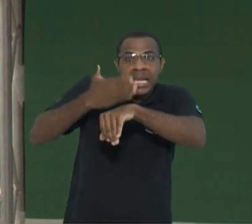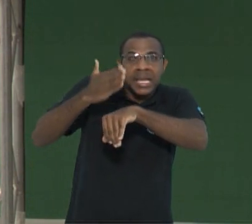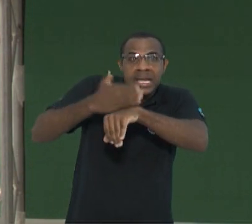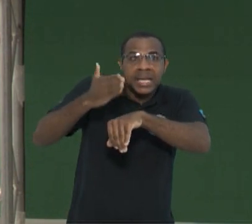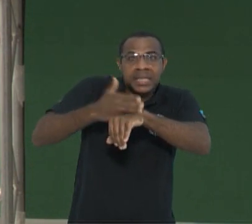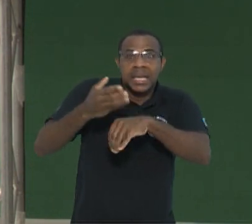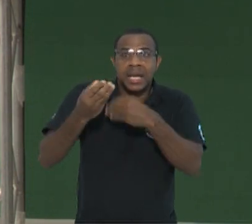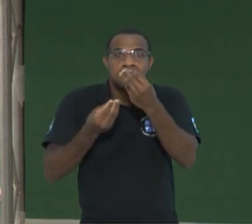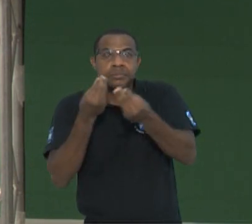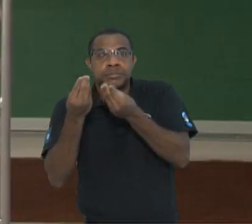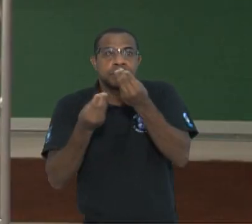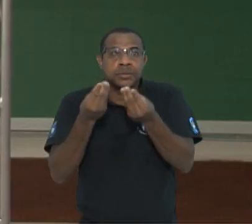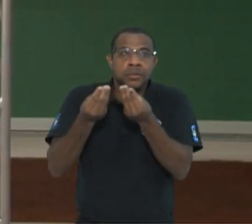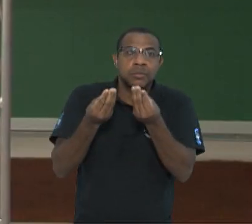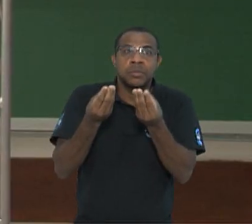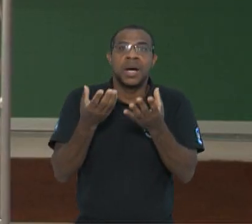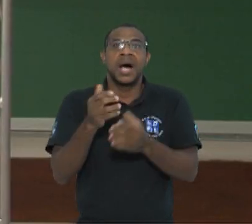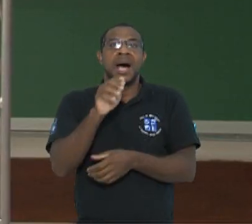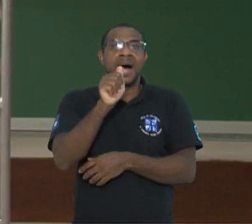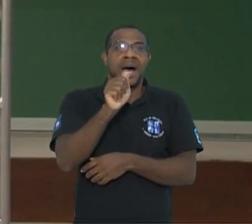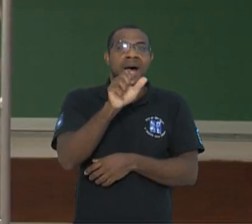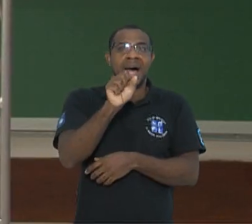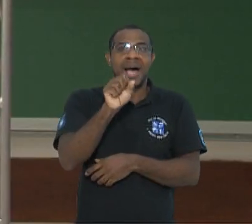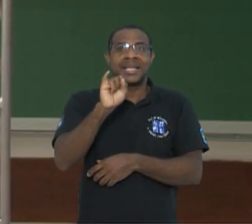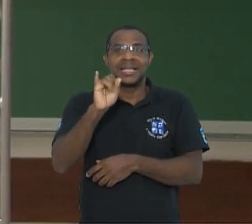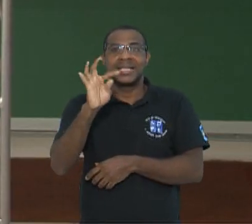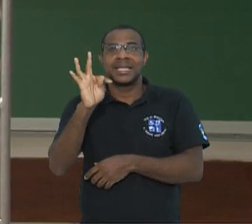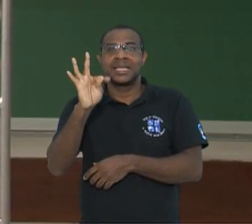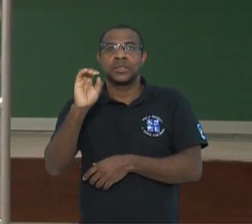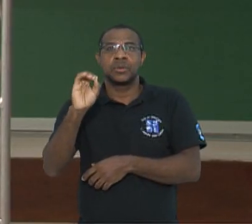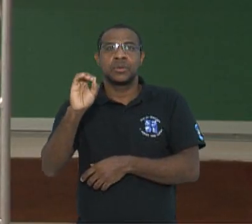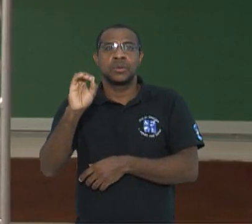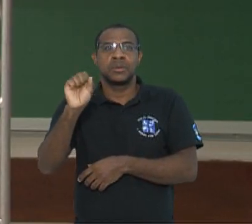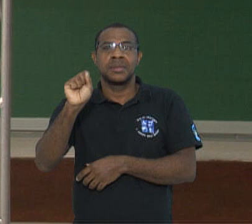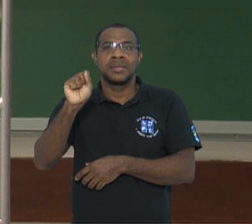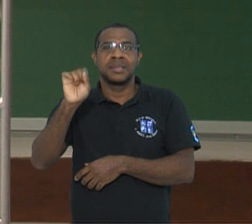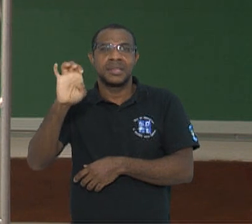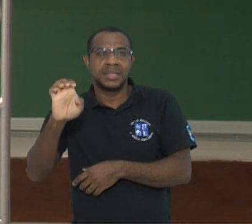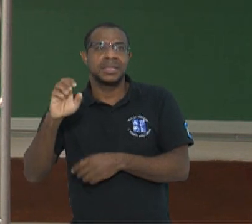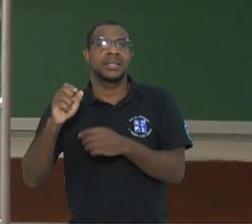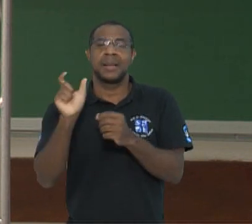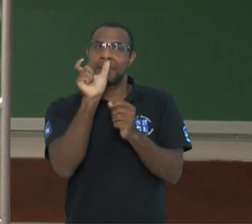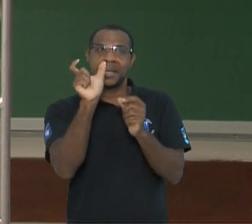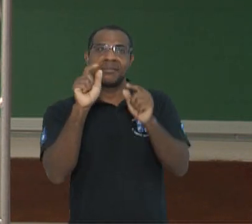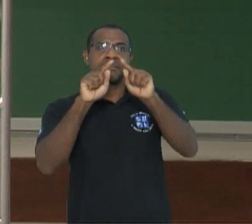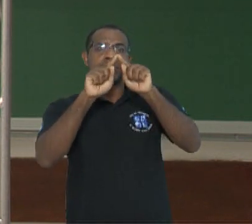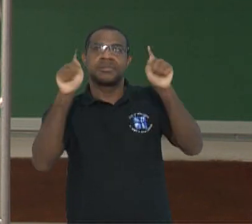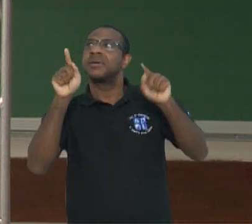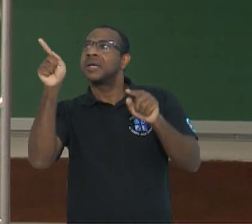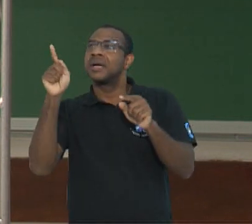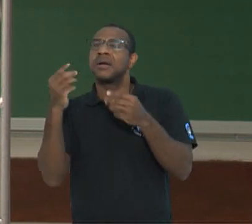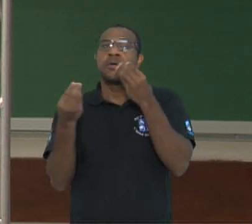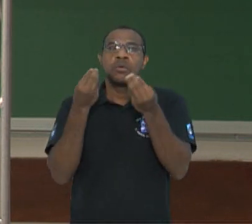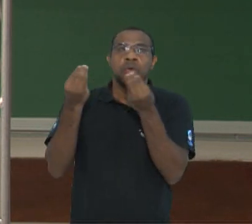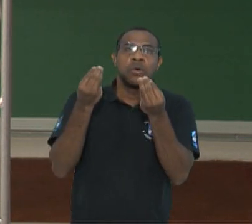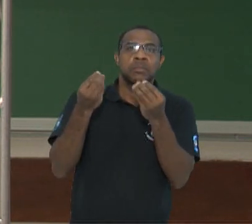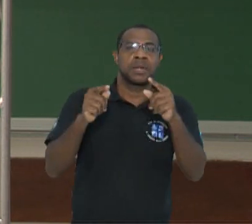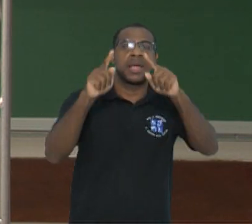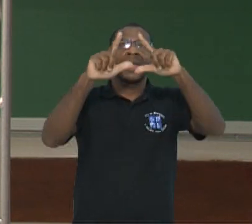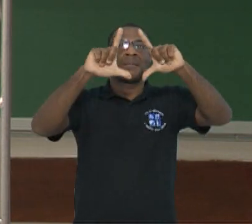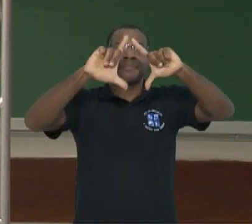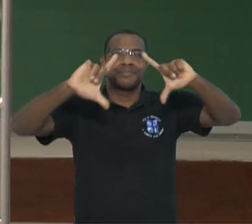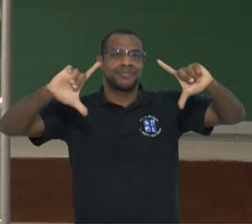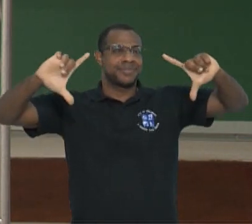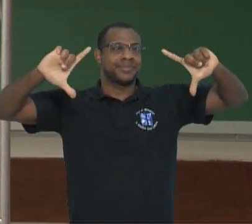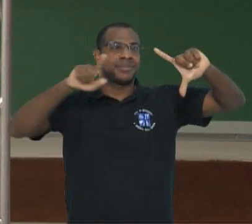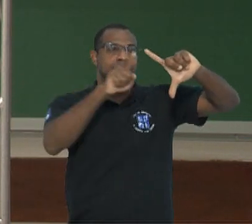às assíntotas, porque até agora nós fizemos atividades no decorrer das aulas, situações, problemas que envolvem